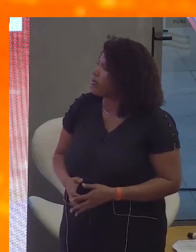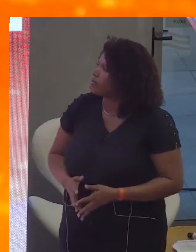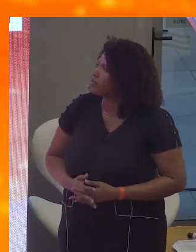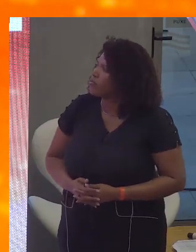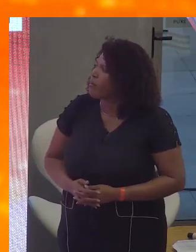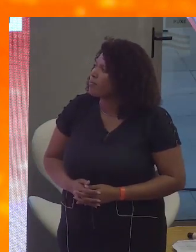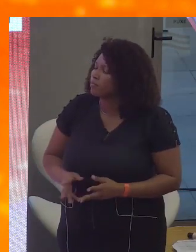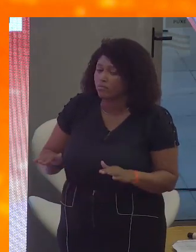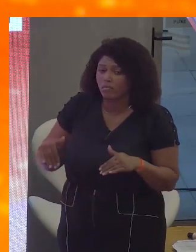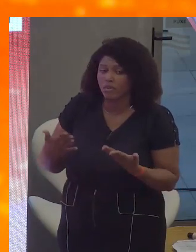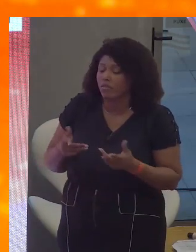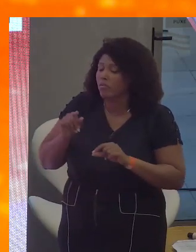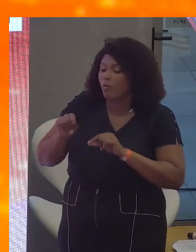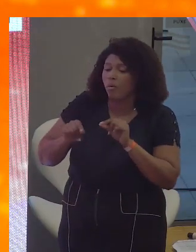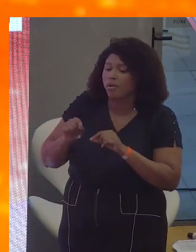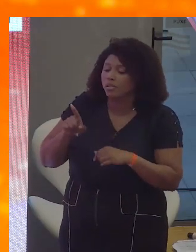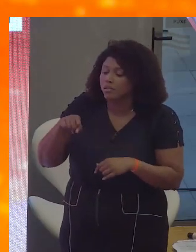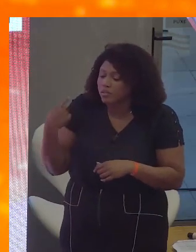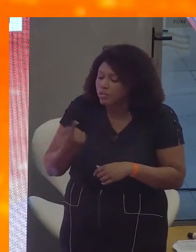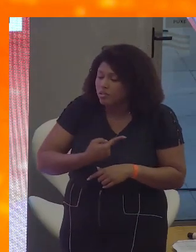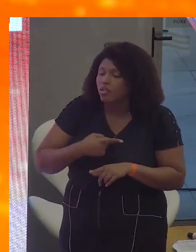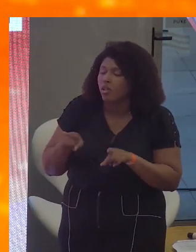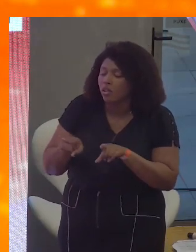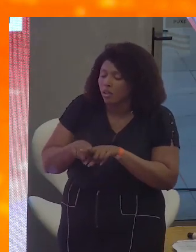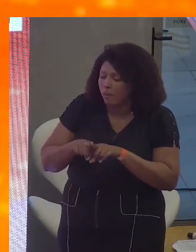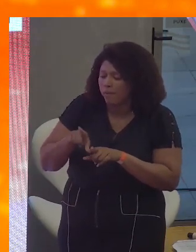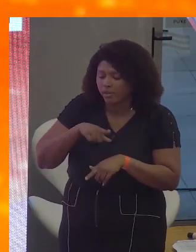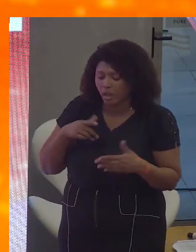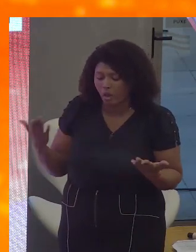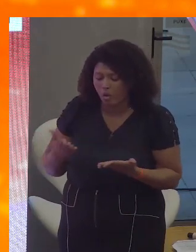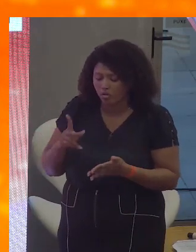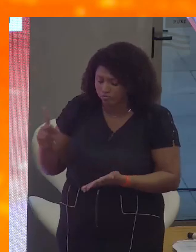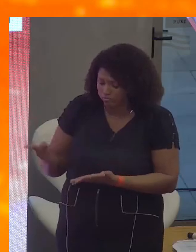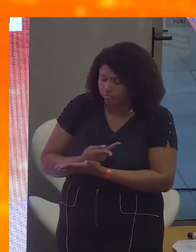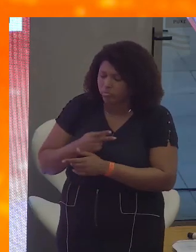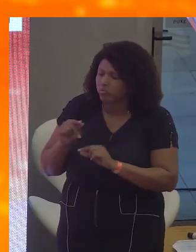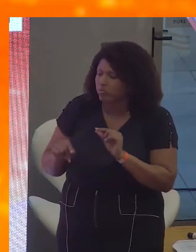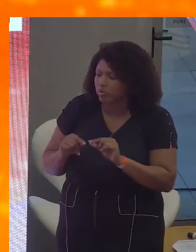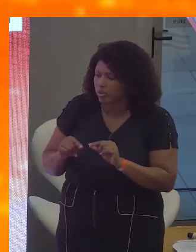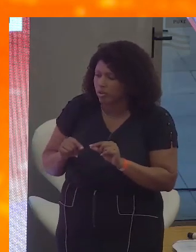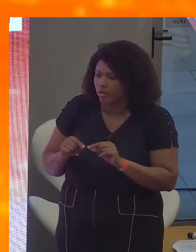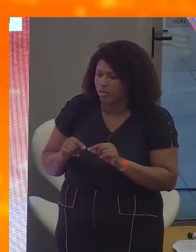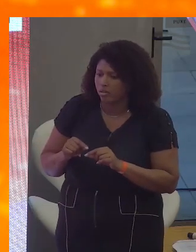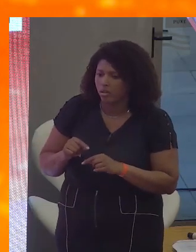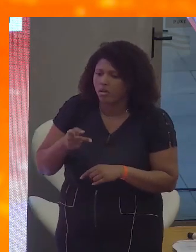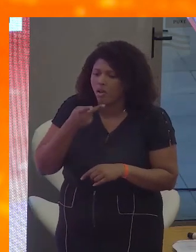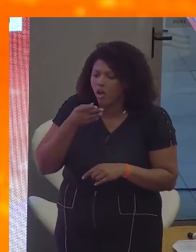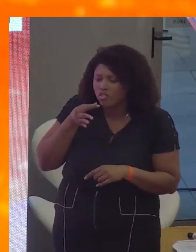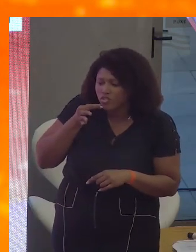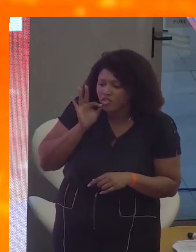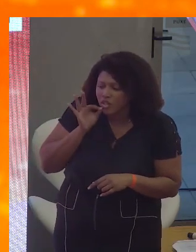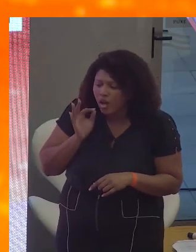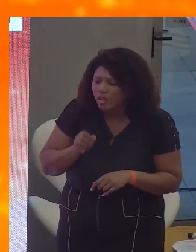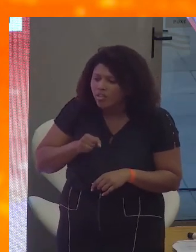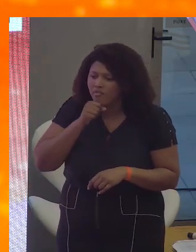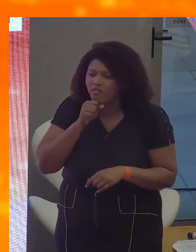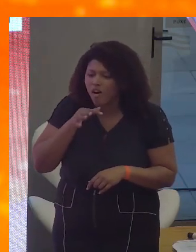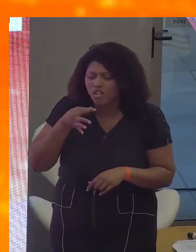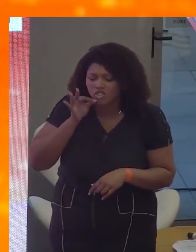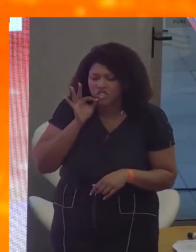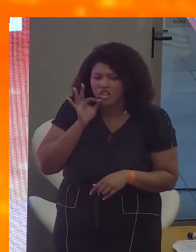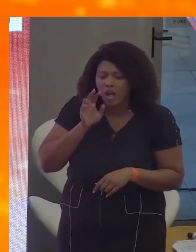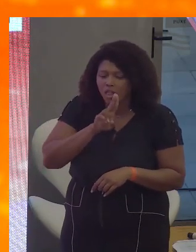Então, o que a gente também tem hoje acontecendo? O chazinho da vovó, que tomava o chá de camomila,